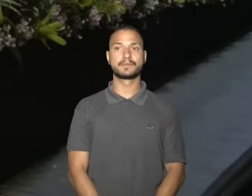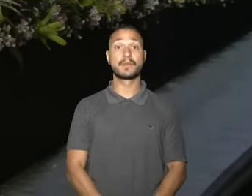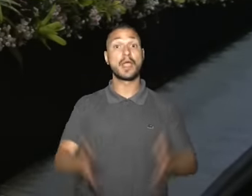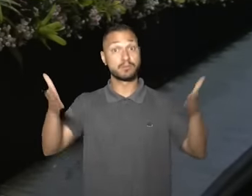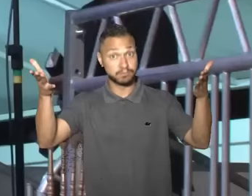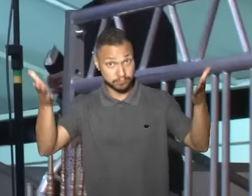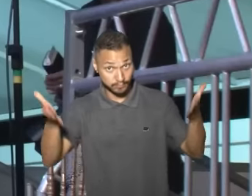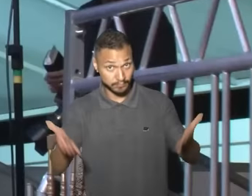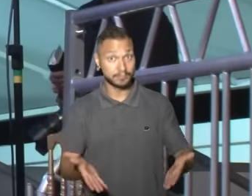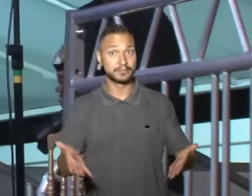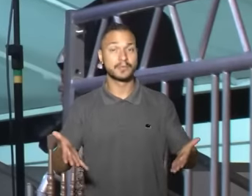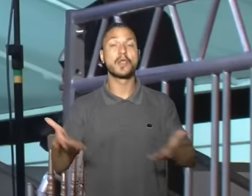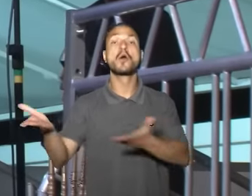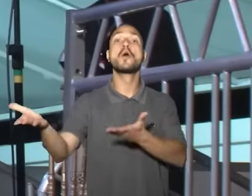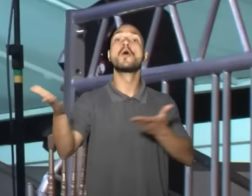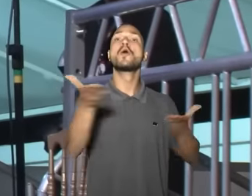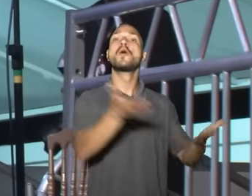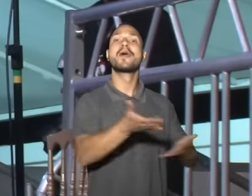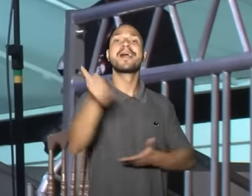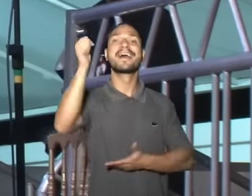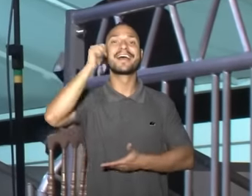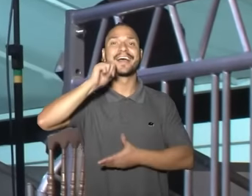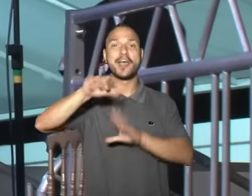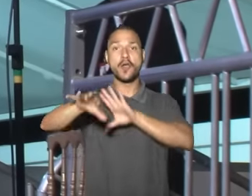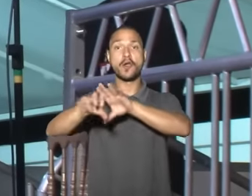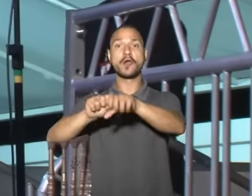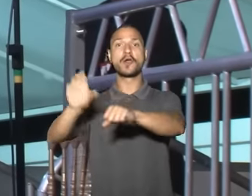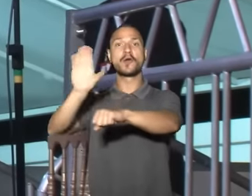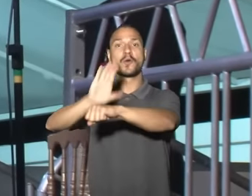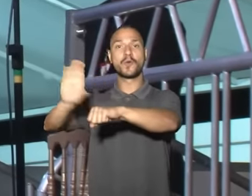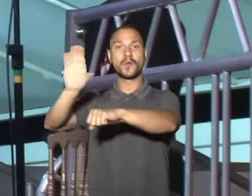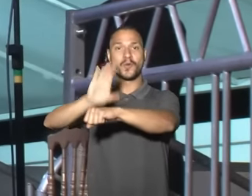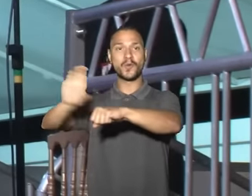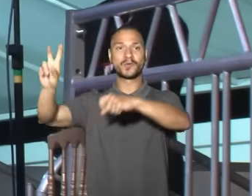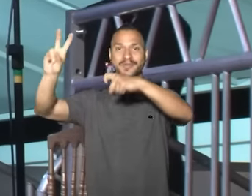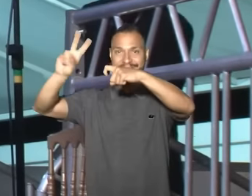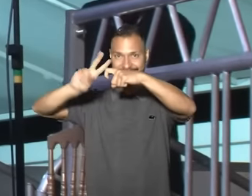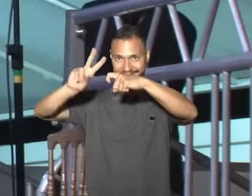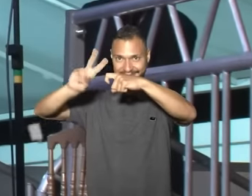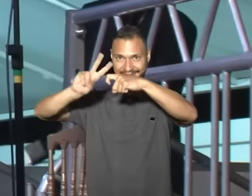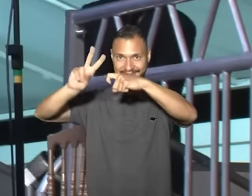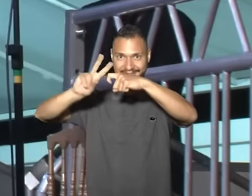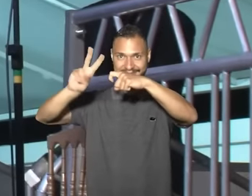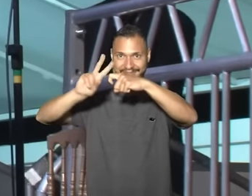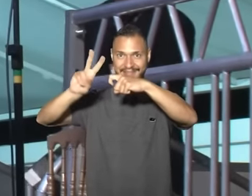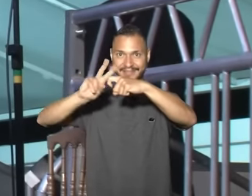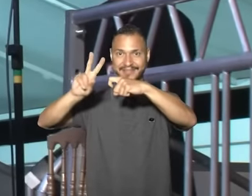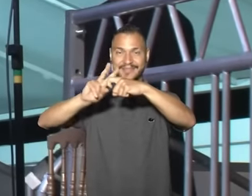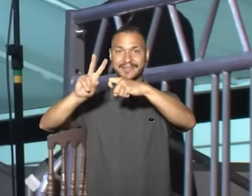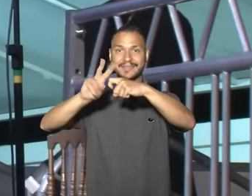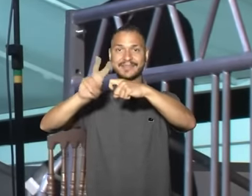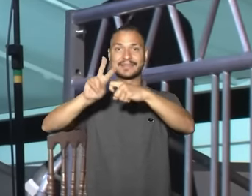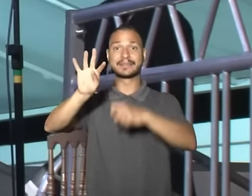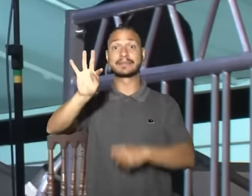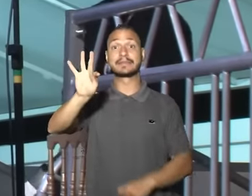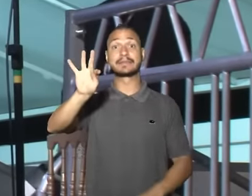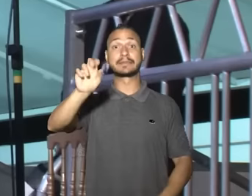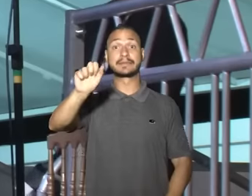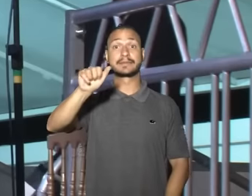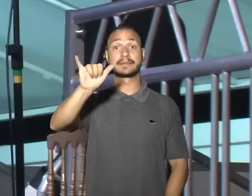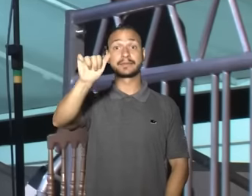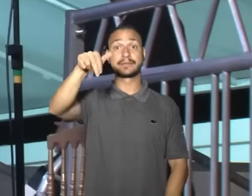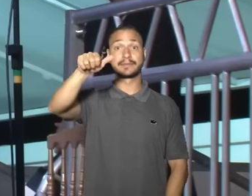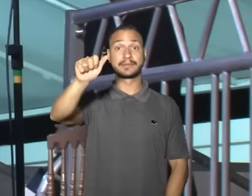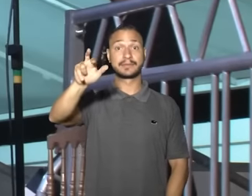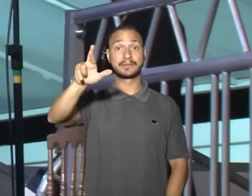Neste momento, convidamos a formanda do curso de Medicina Veterinária, Tainara Paola dos Santos